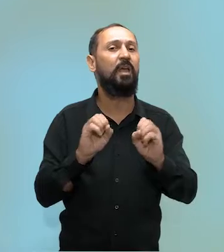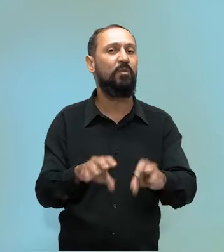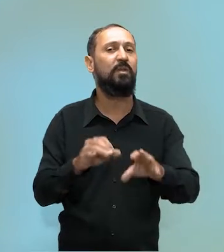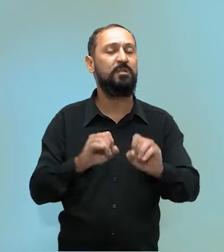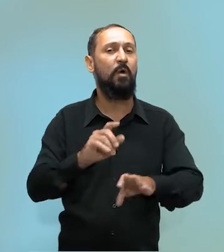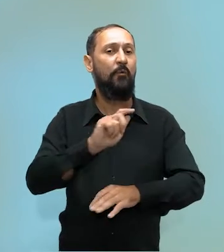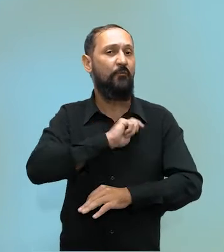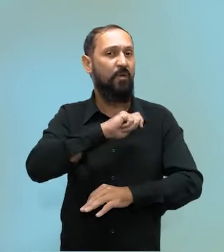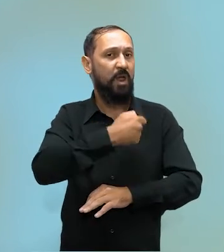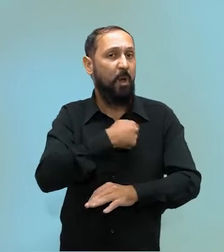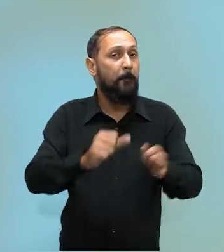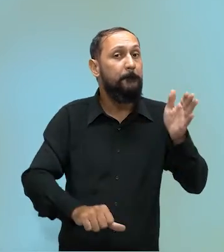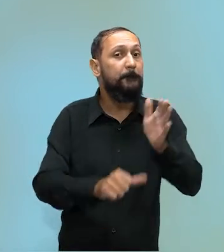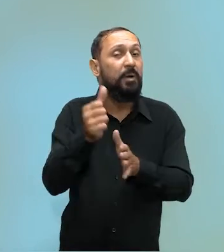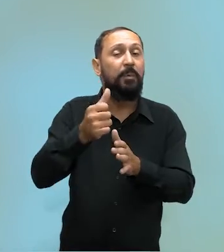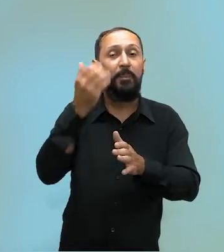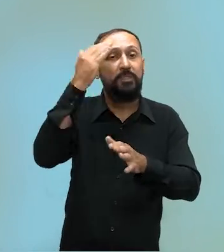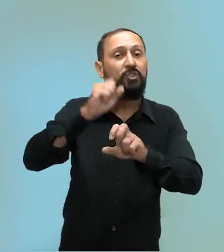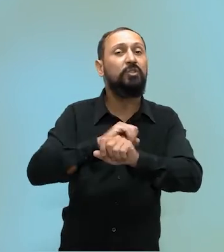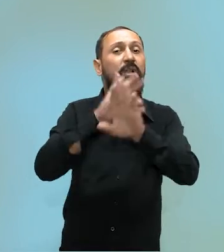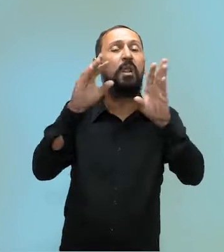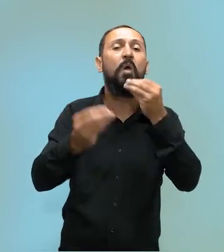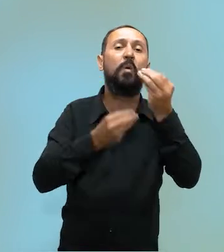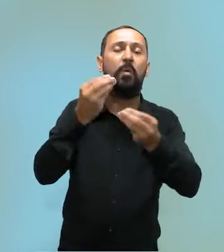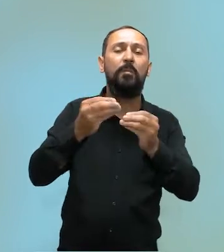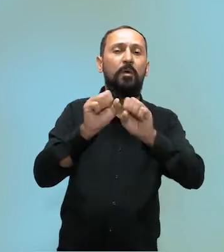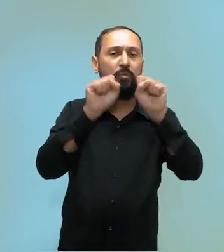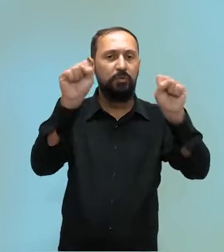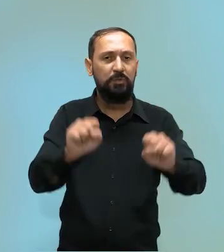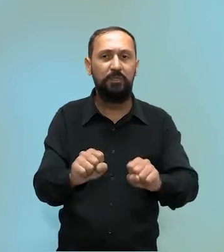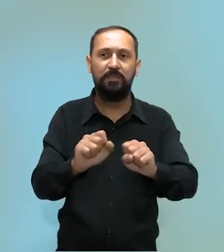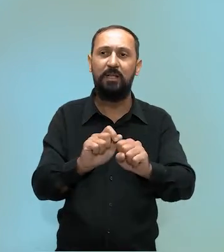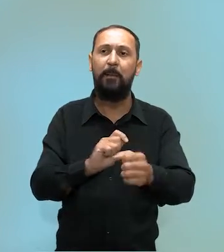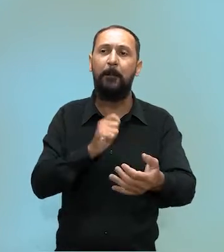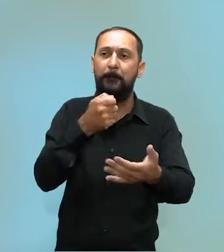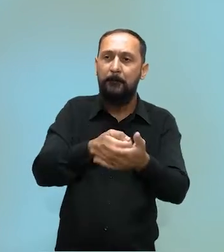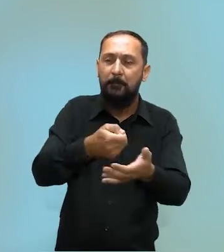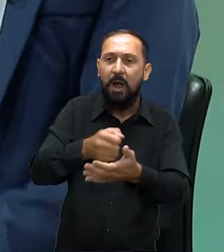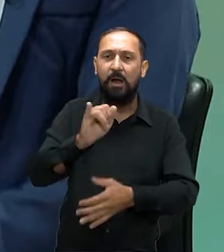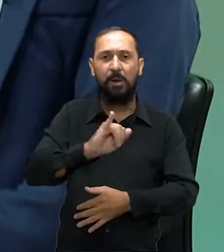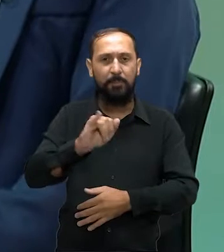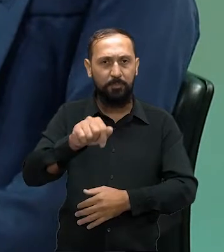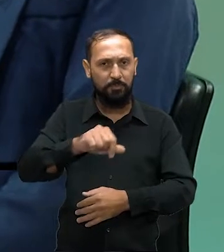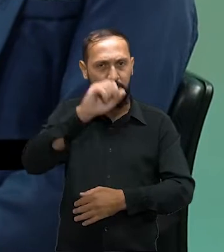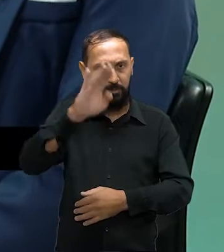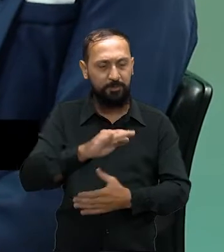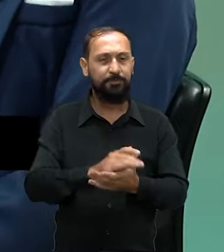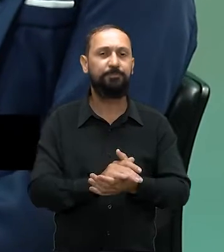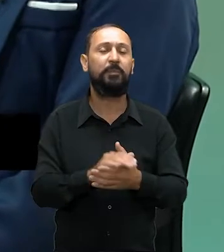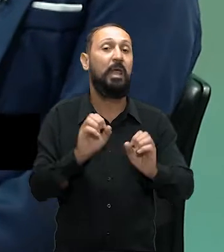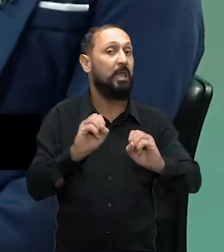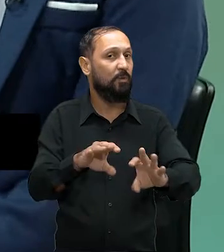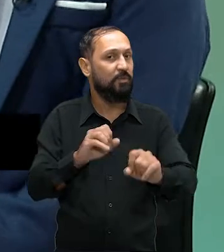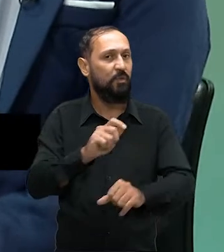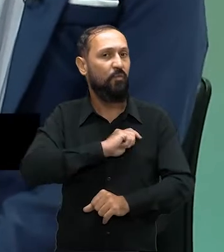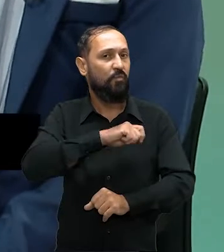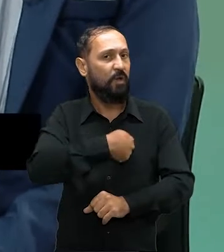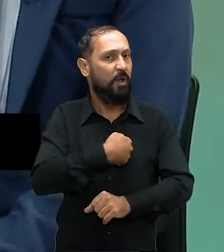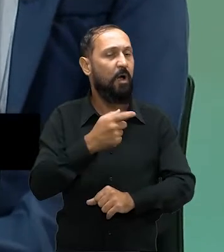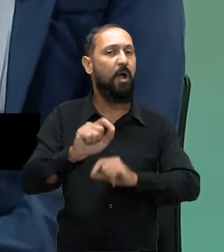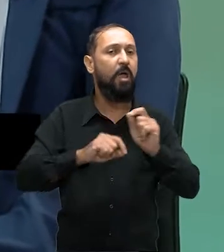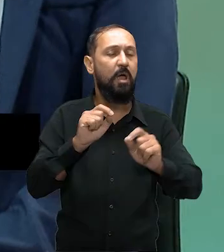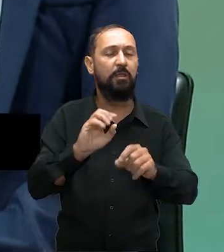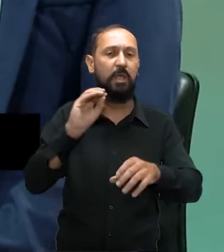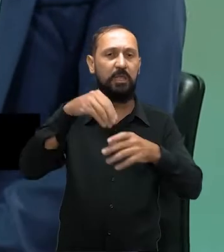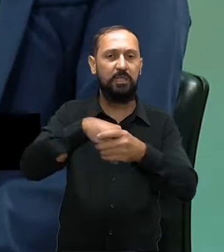Obrigado. A educação fiscal é o primeiro passo para a gente entender como que funciona o sistema tributário brasileiro. Perfeito. A educação fiscal,